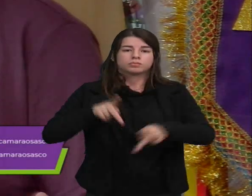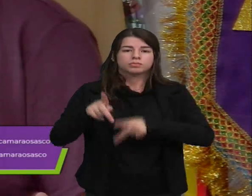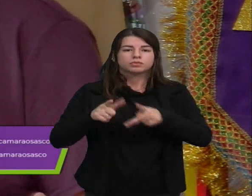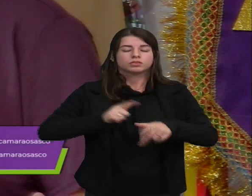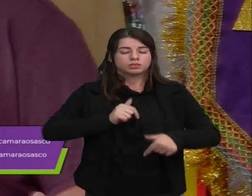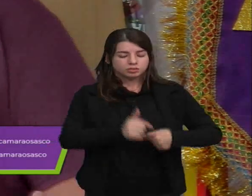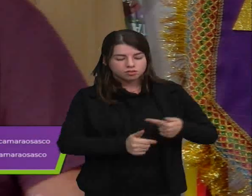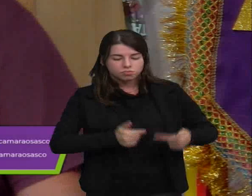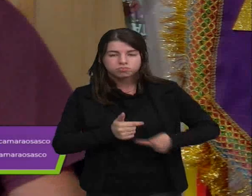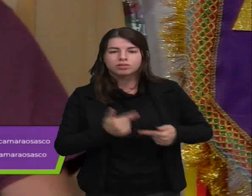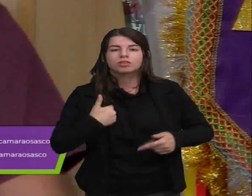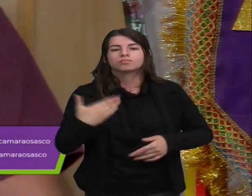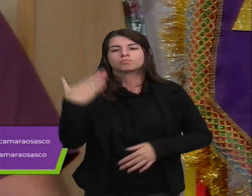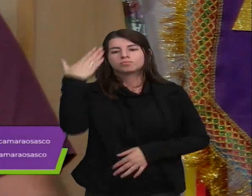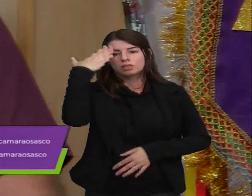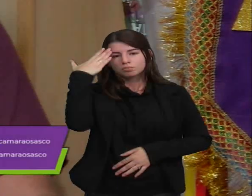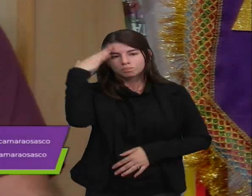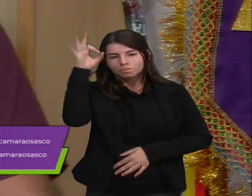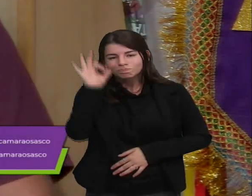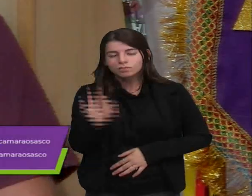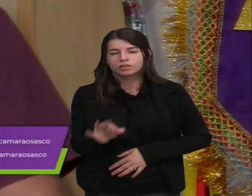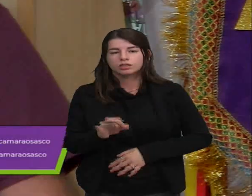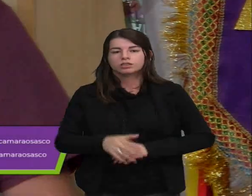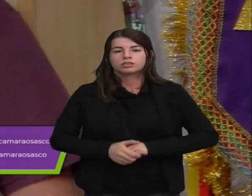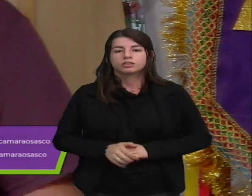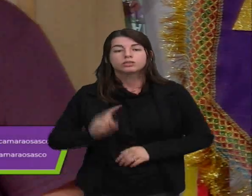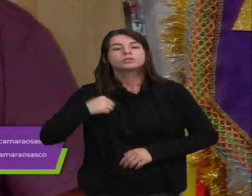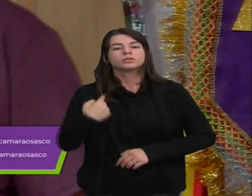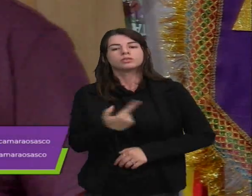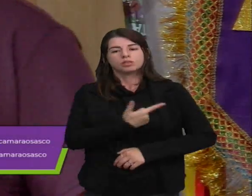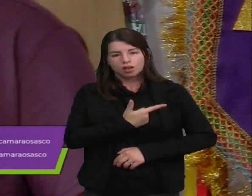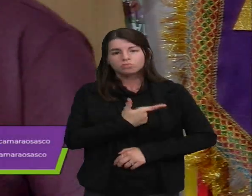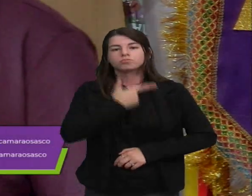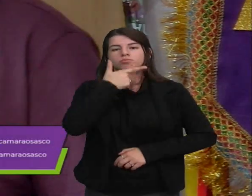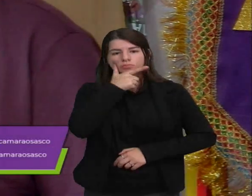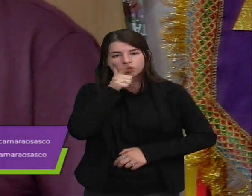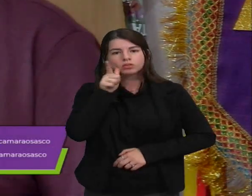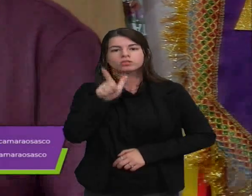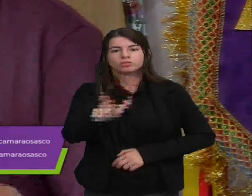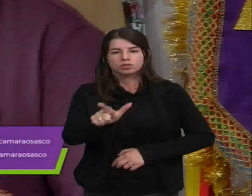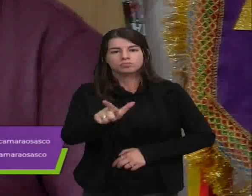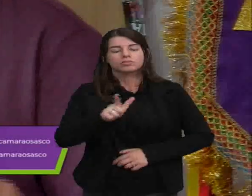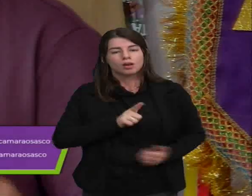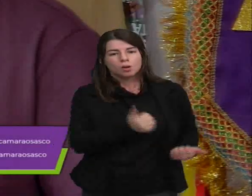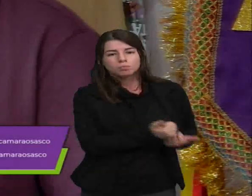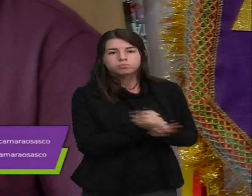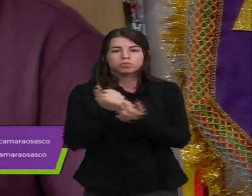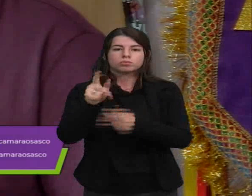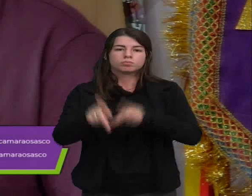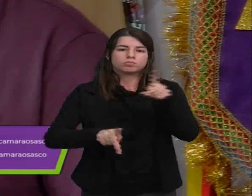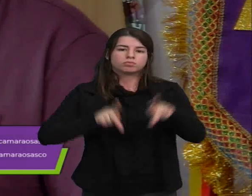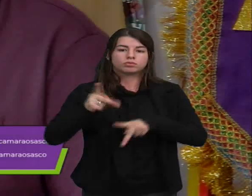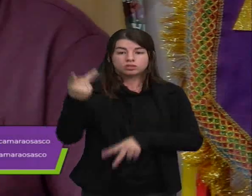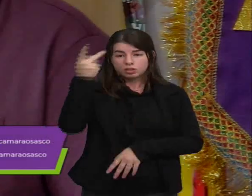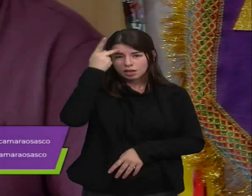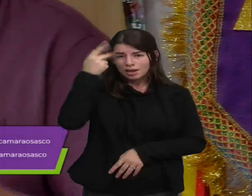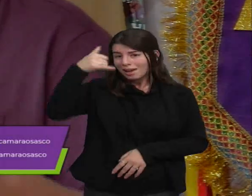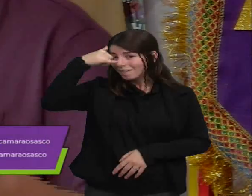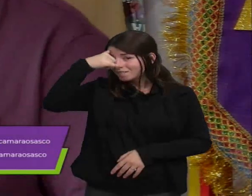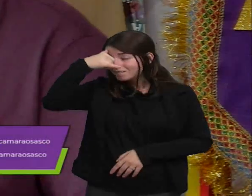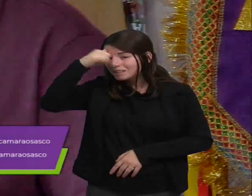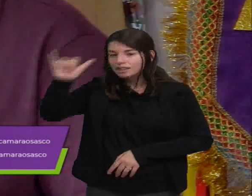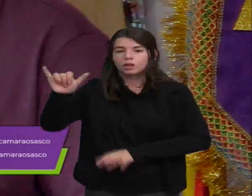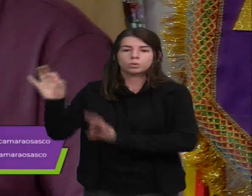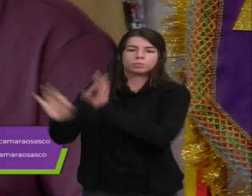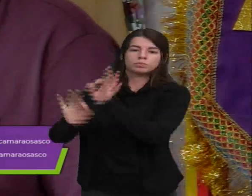trabalhar tenho certeza que a gente vai conseguir o apoio do povo de São Paulo contra esse